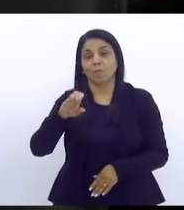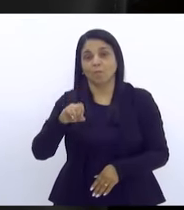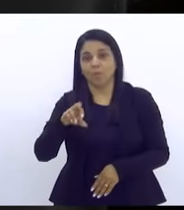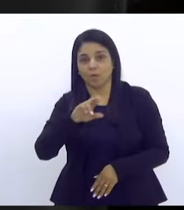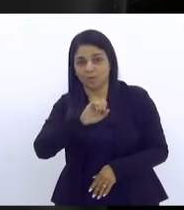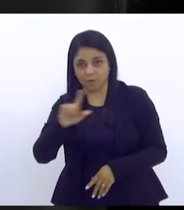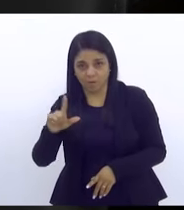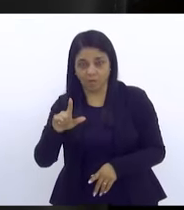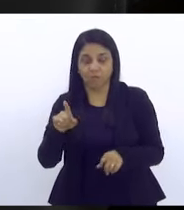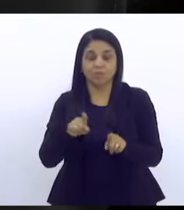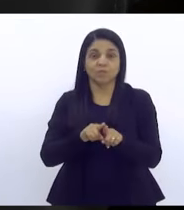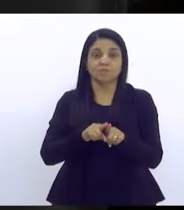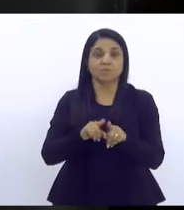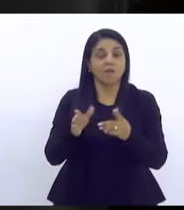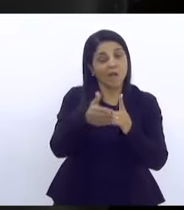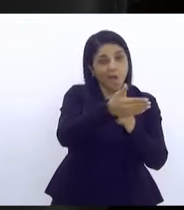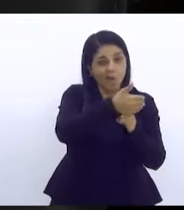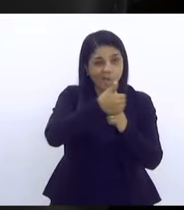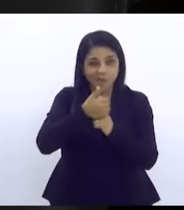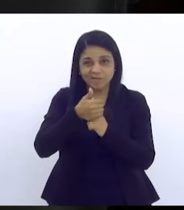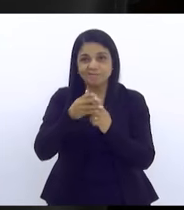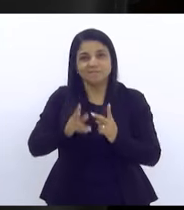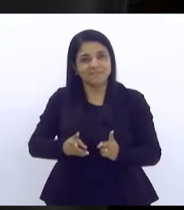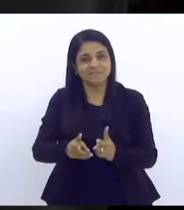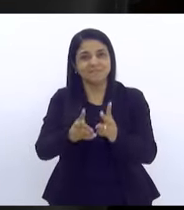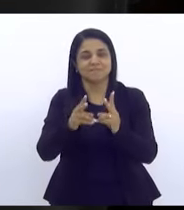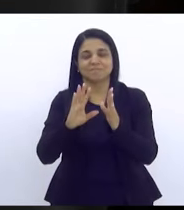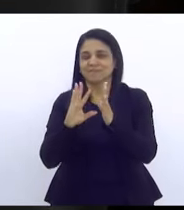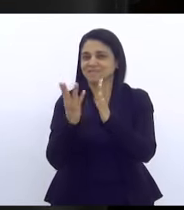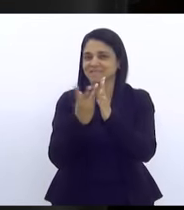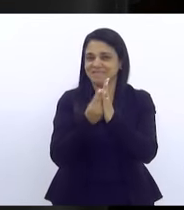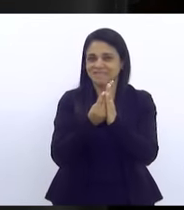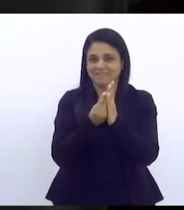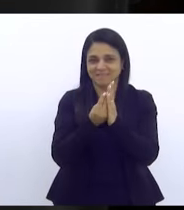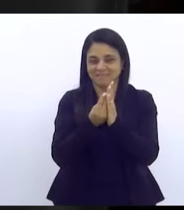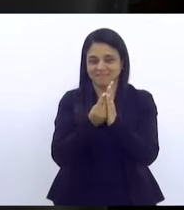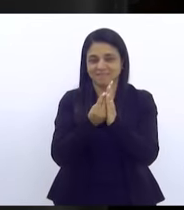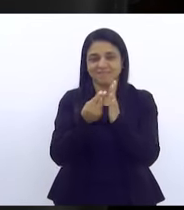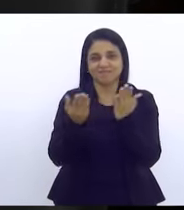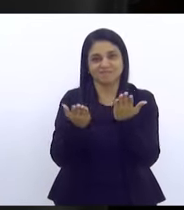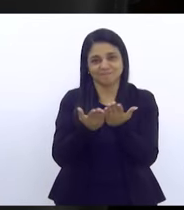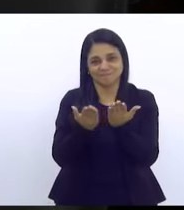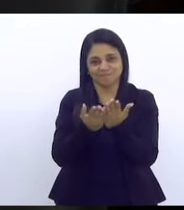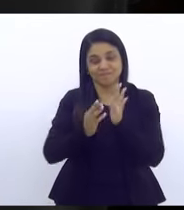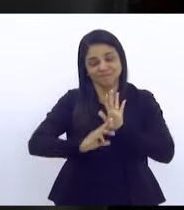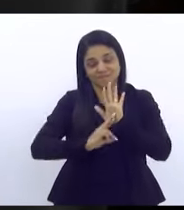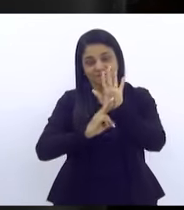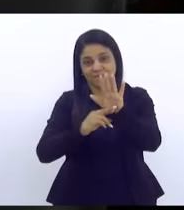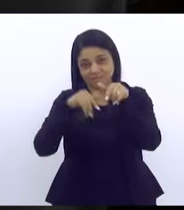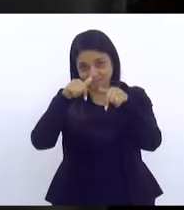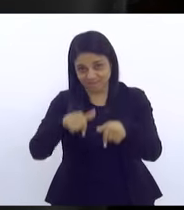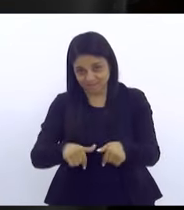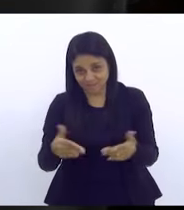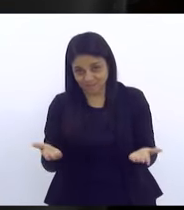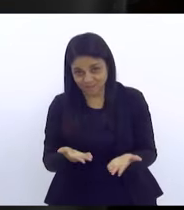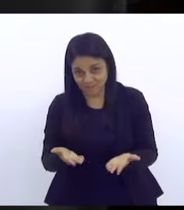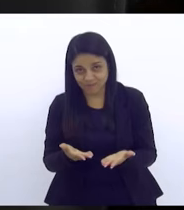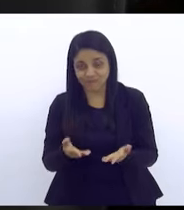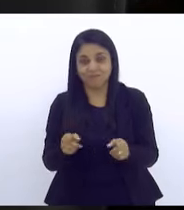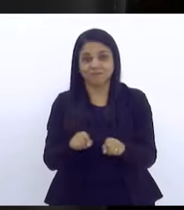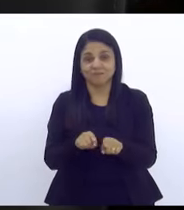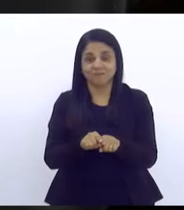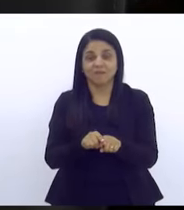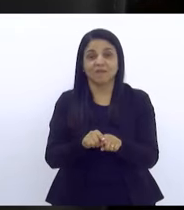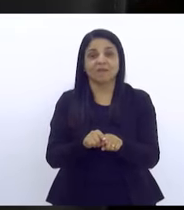mesmo acolhimento há nas denominações cristãs aqui representadas e